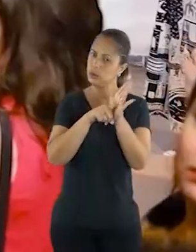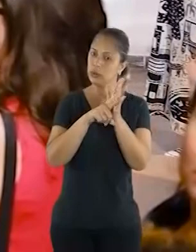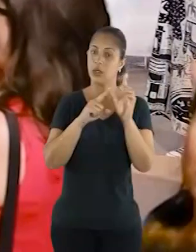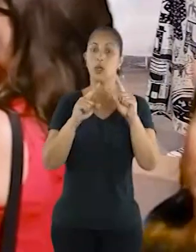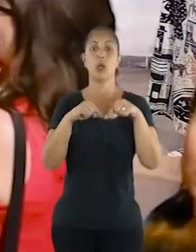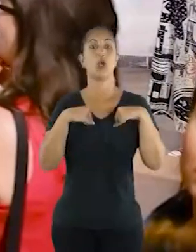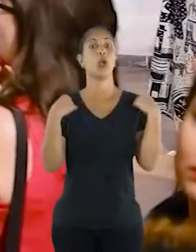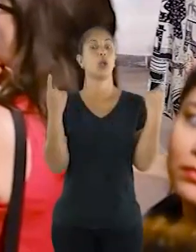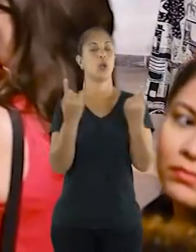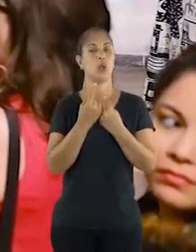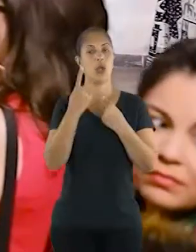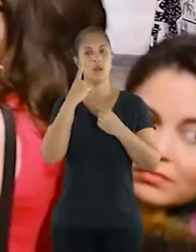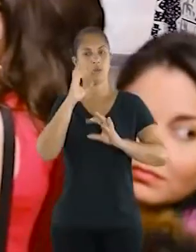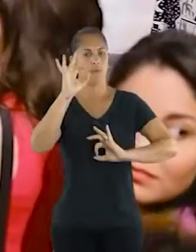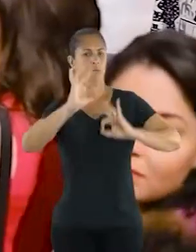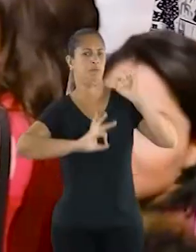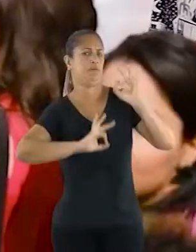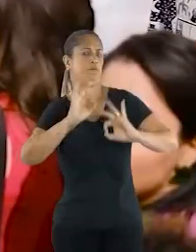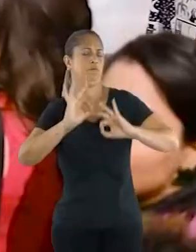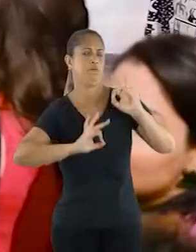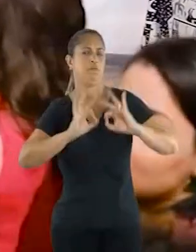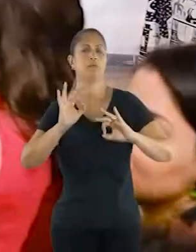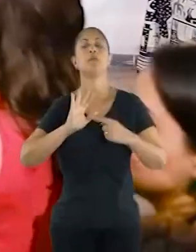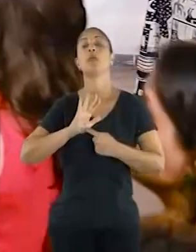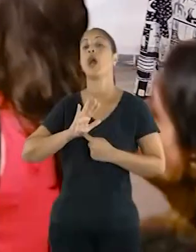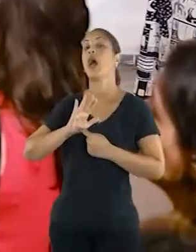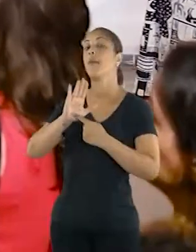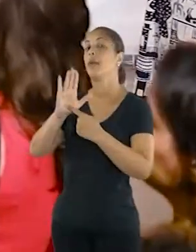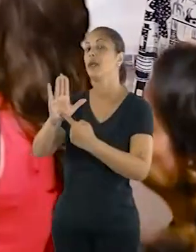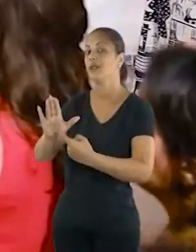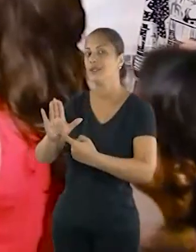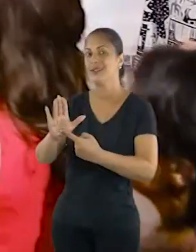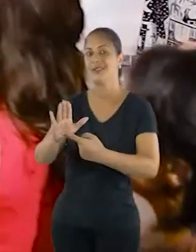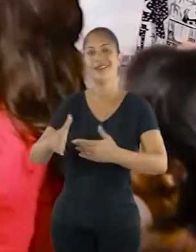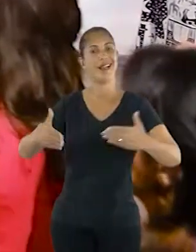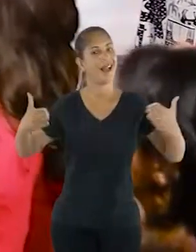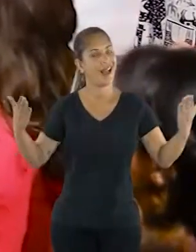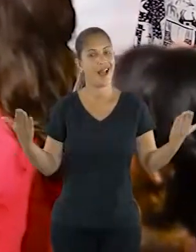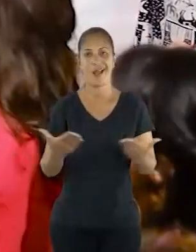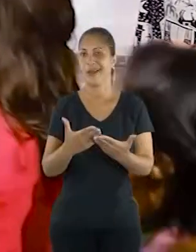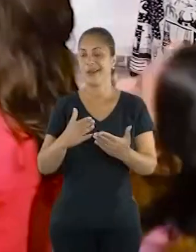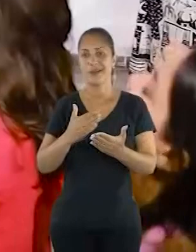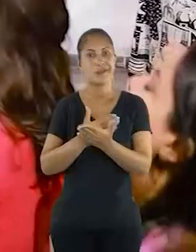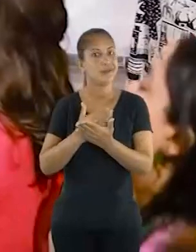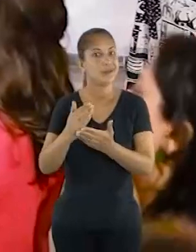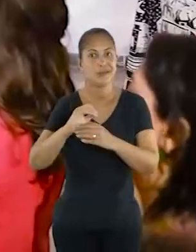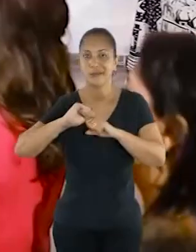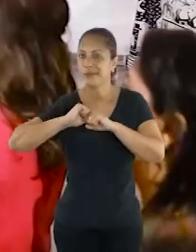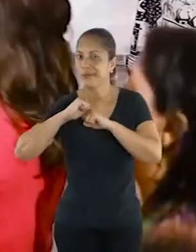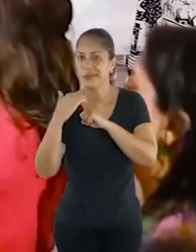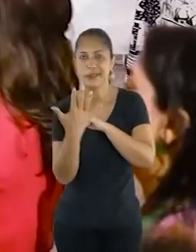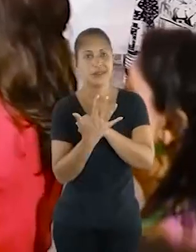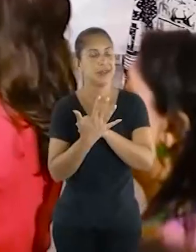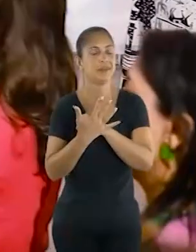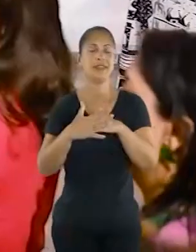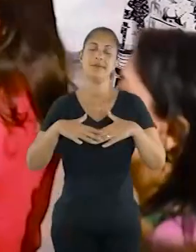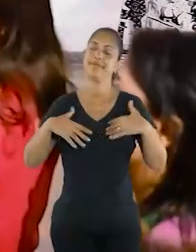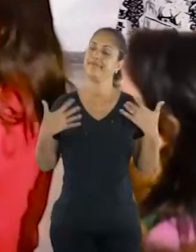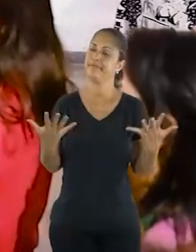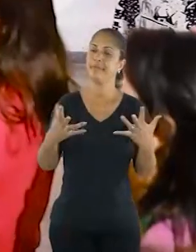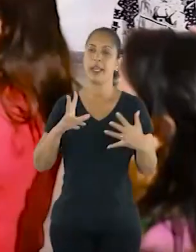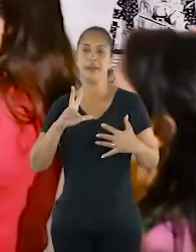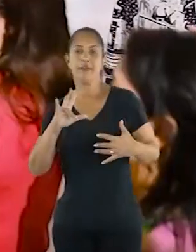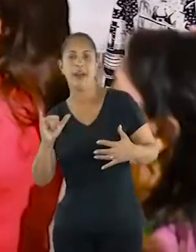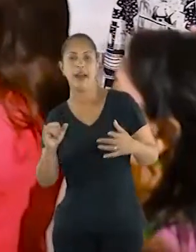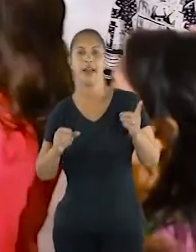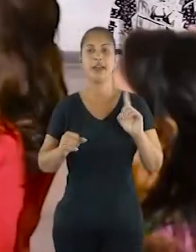gente desenhou o projeto, apresentou, e aí tome pandemia, né? E aí ficou, vai, não